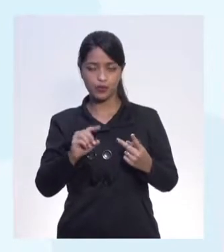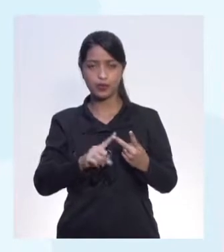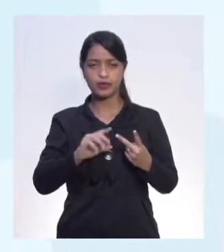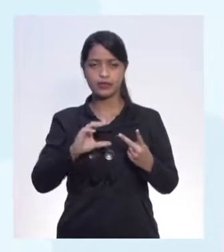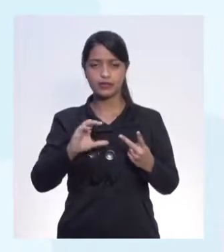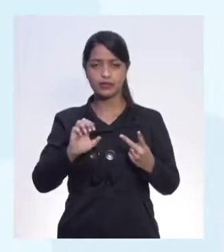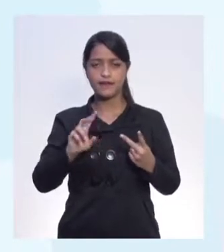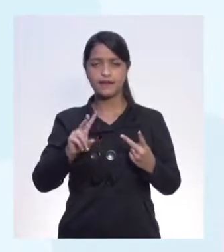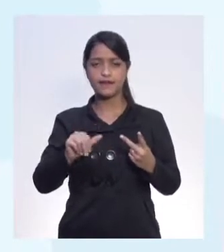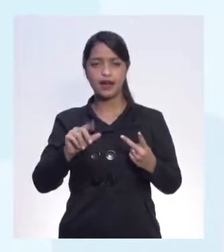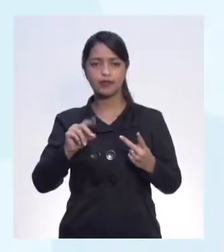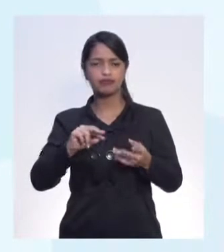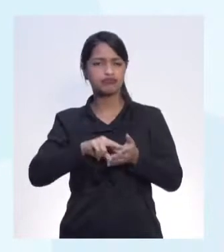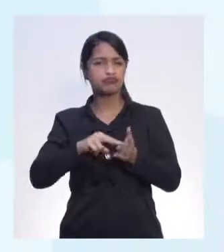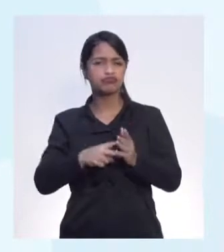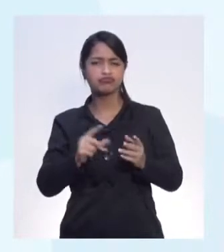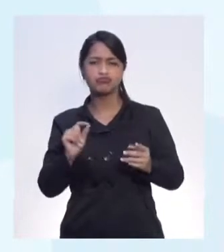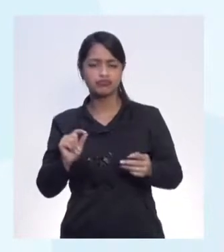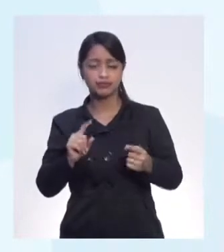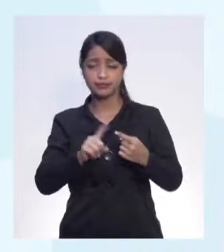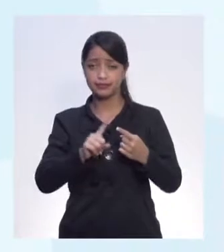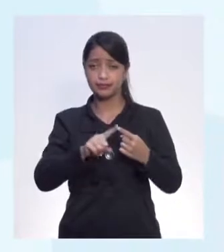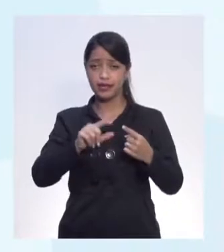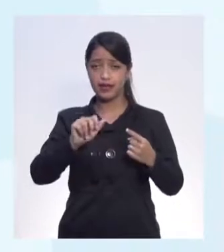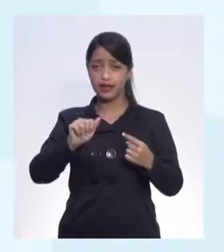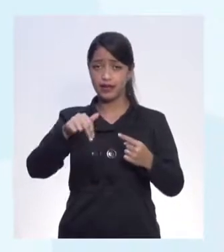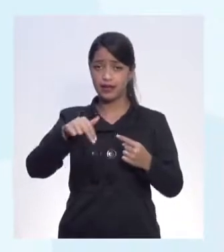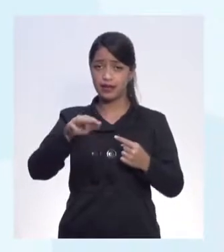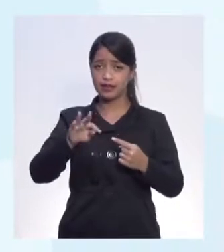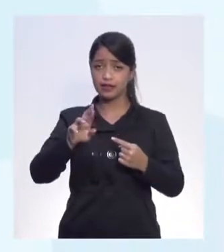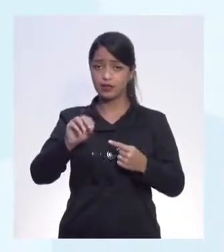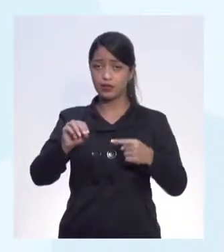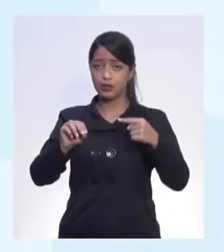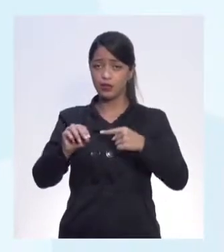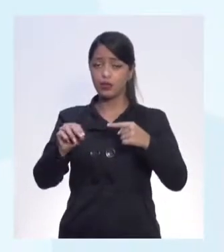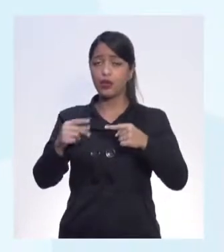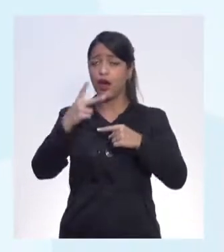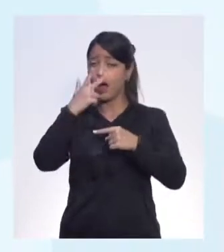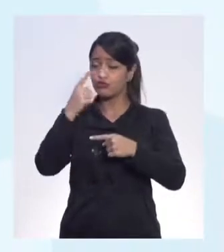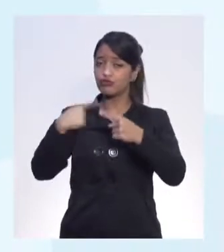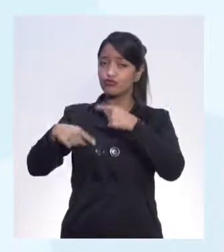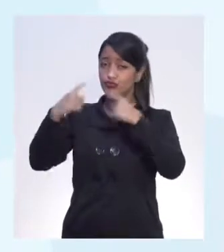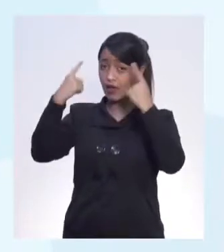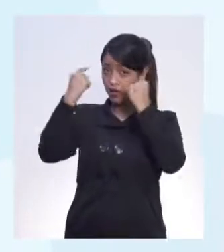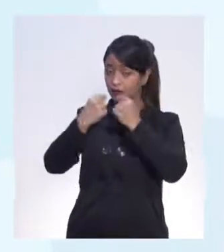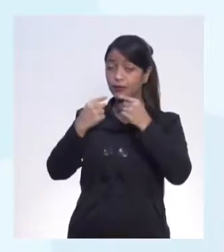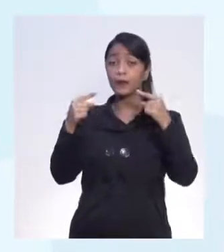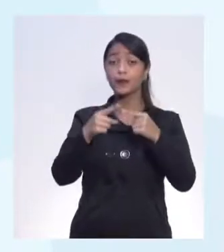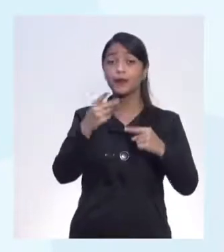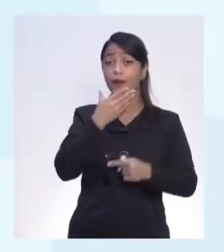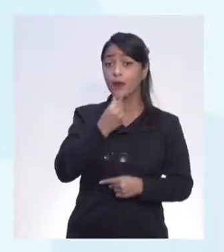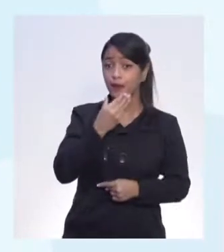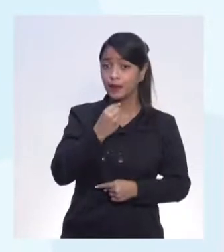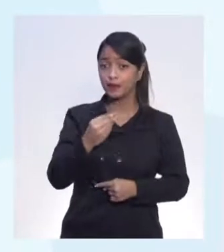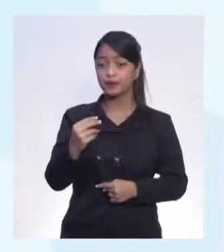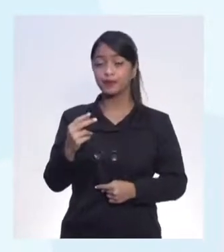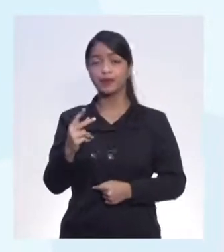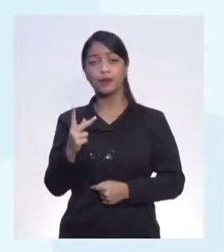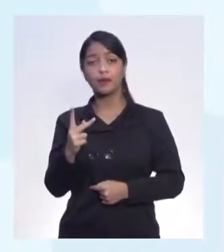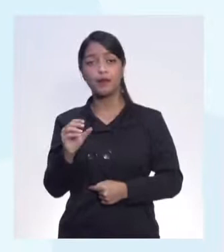antro é tudo que significa homem. Acho que antro vem do grego. Pófago é o que se alimenta.